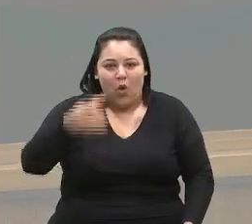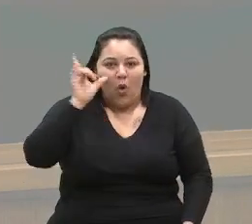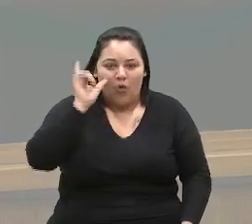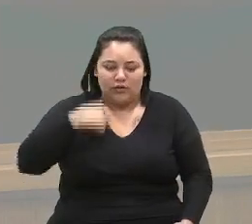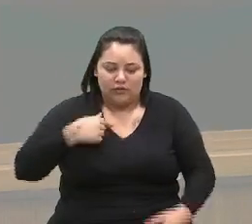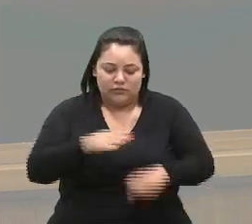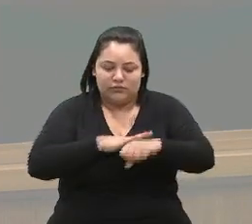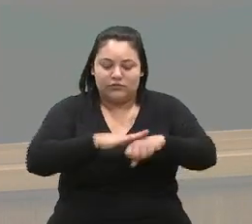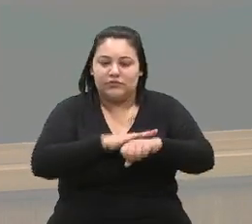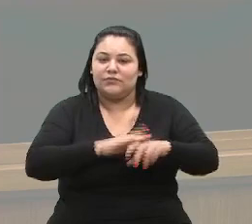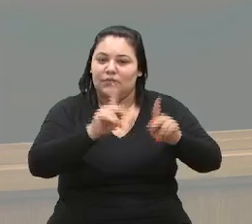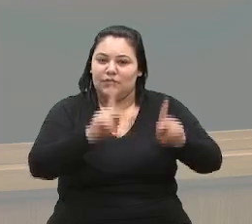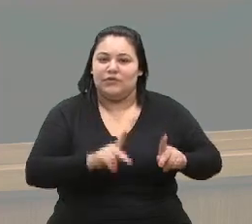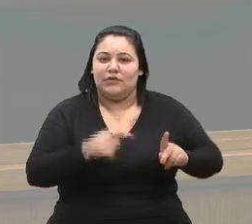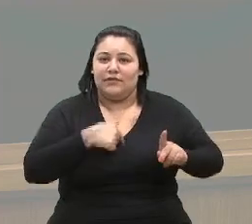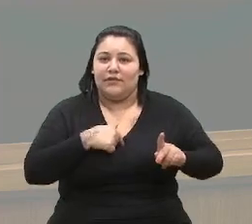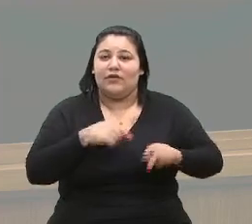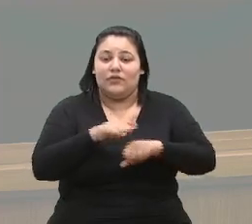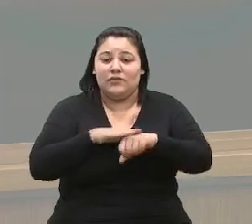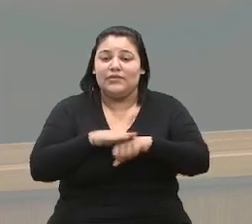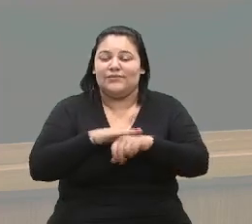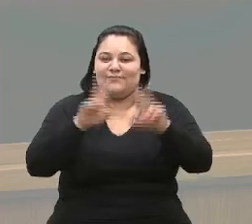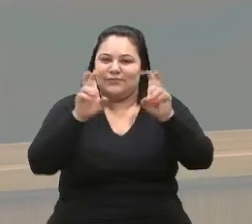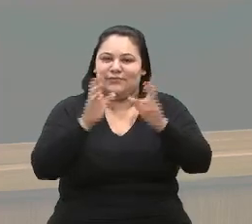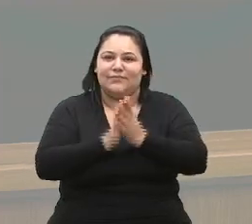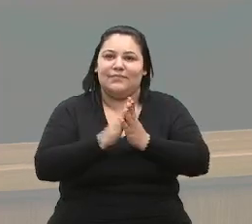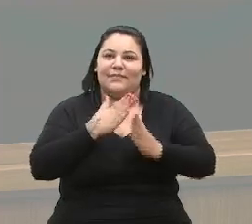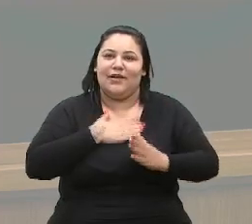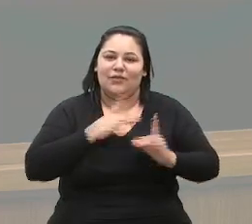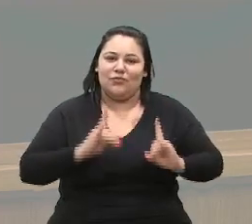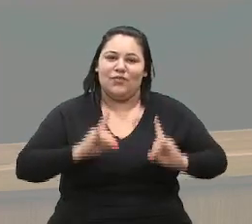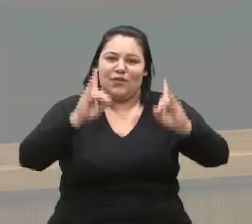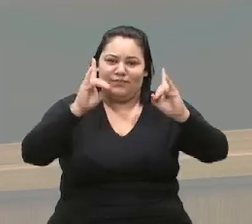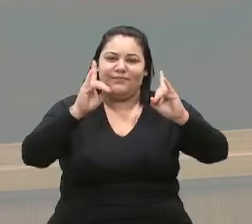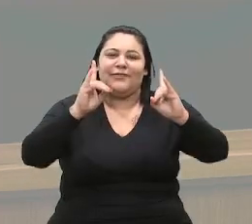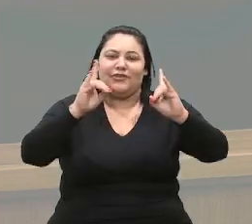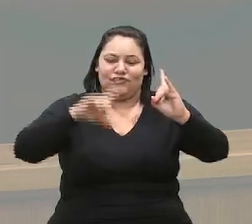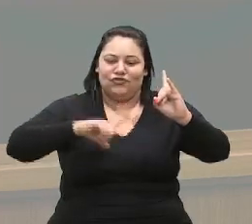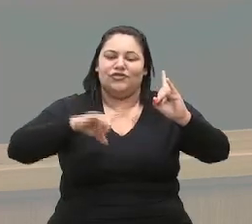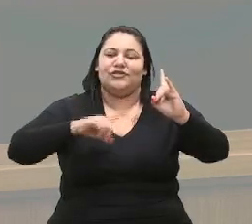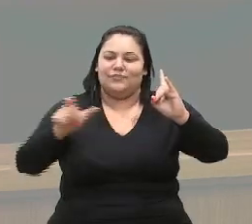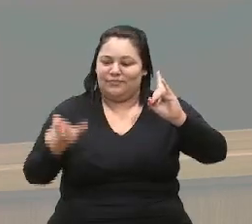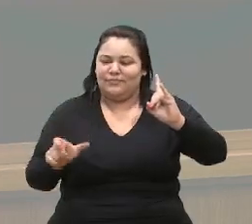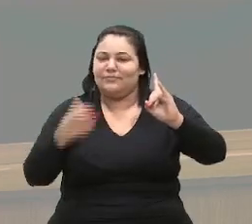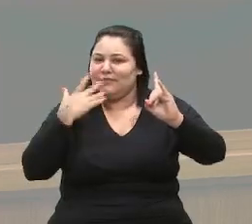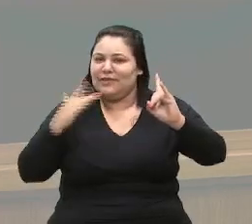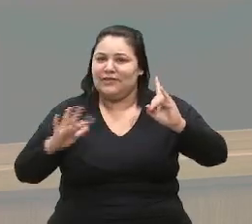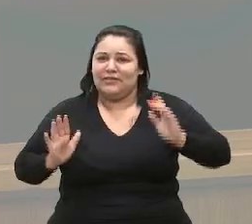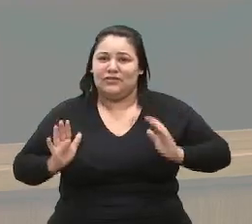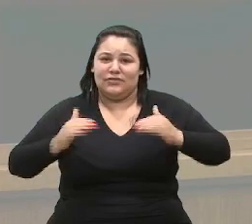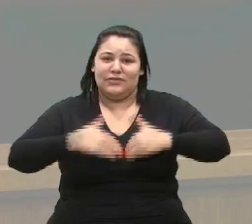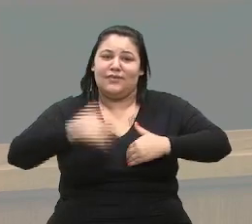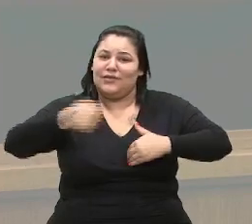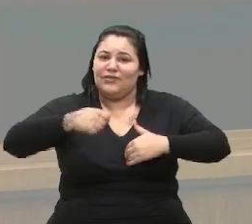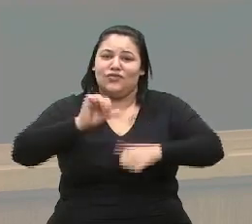pessoa, estava conversando desse assunto, ela me disse, bah, no meu prédio tinha um autista e eles tiveram que se